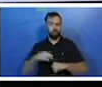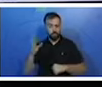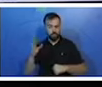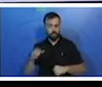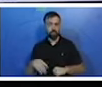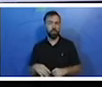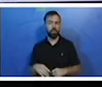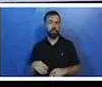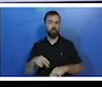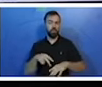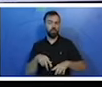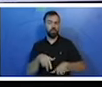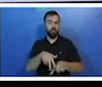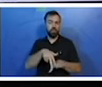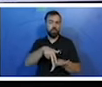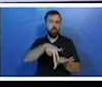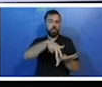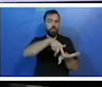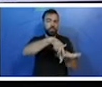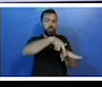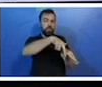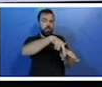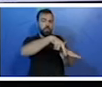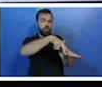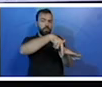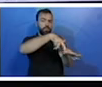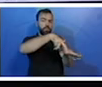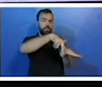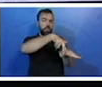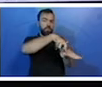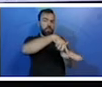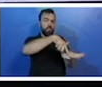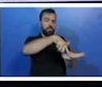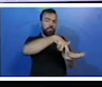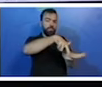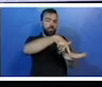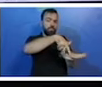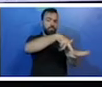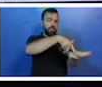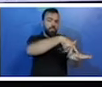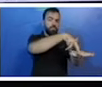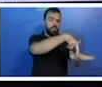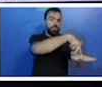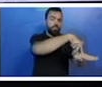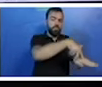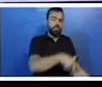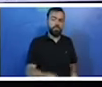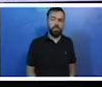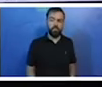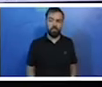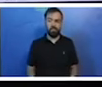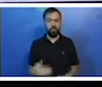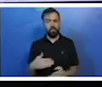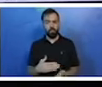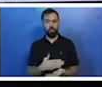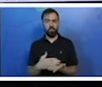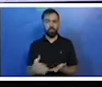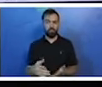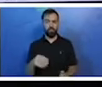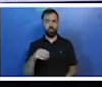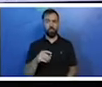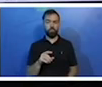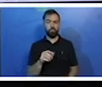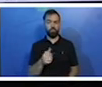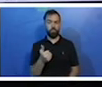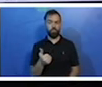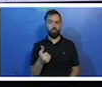skate. Então, como eu disse, a moda pegou, né? E a partir da década de 60 começou o estouro